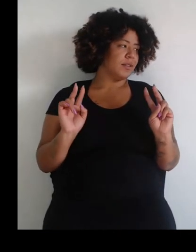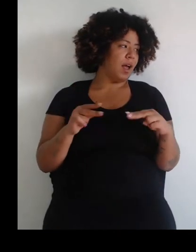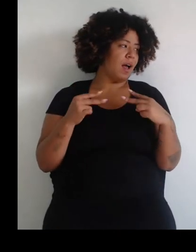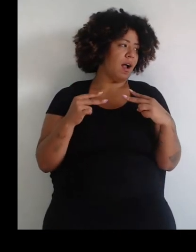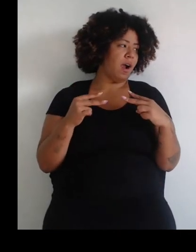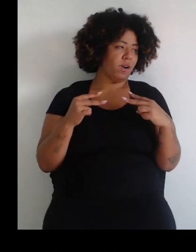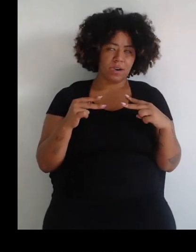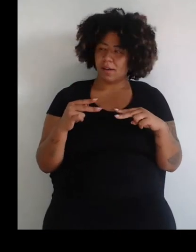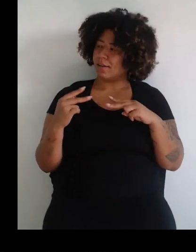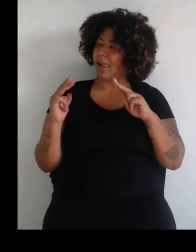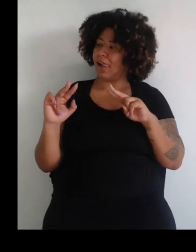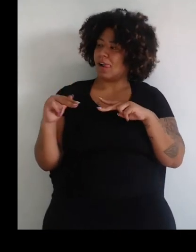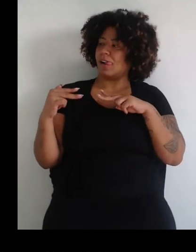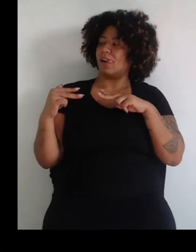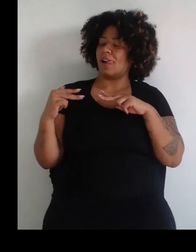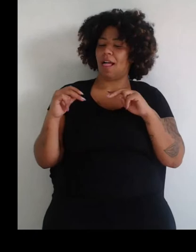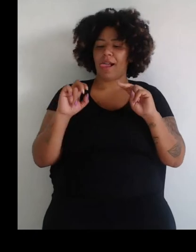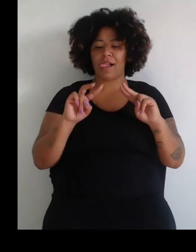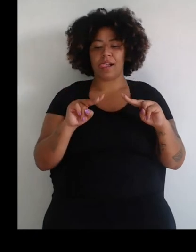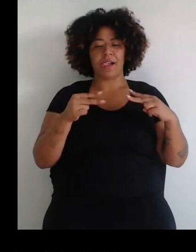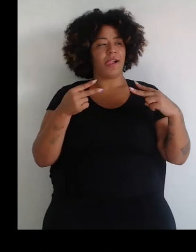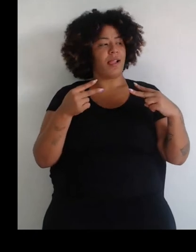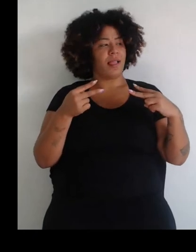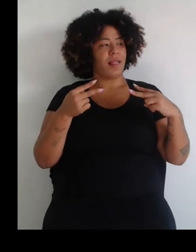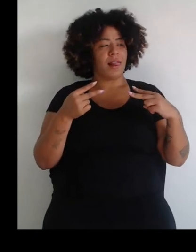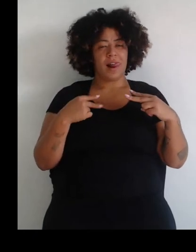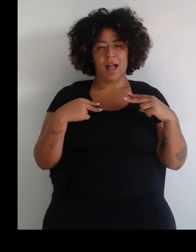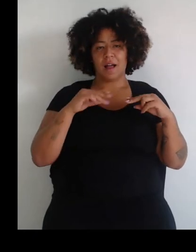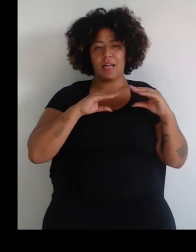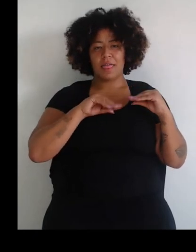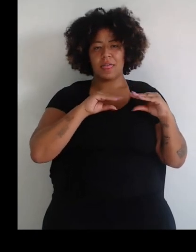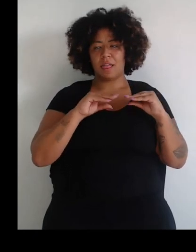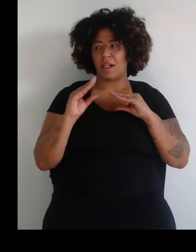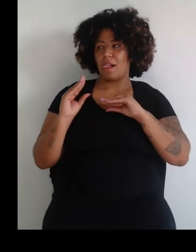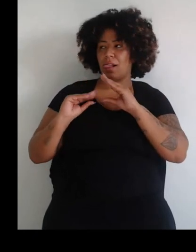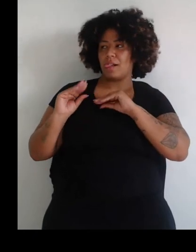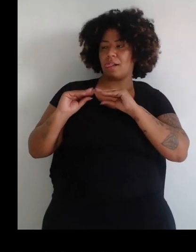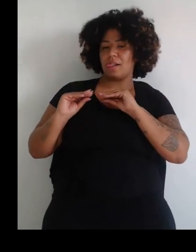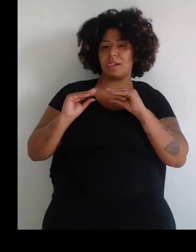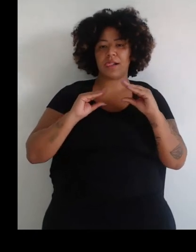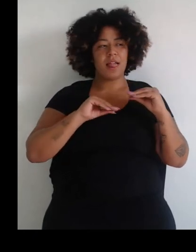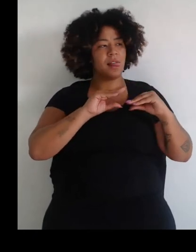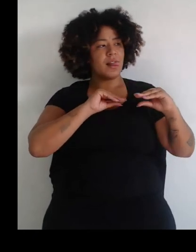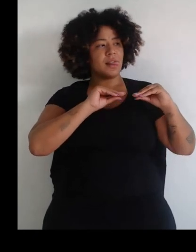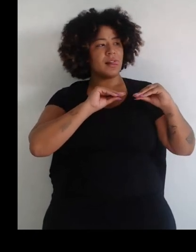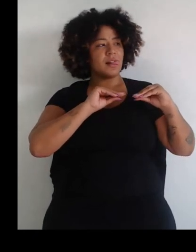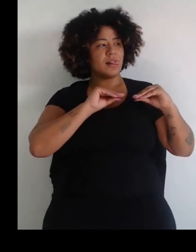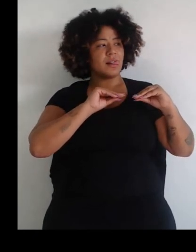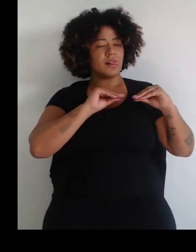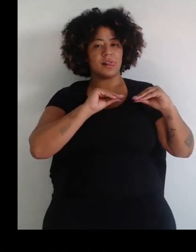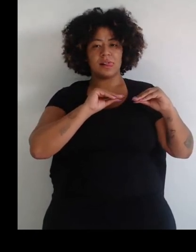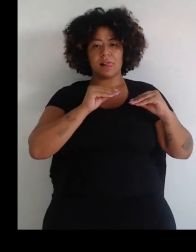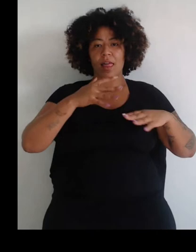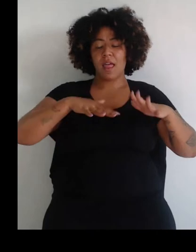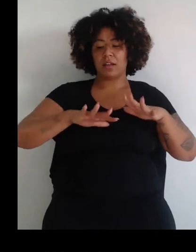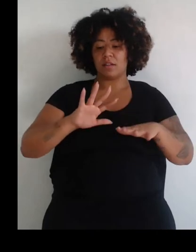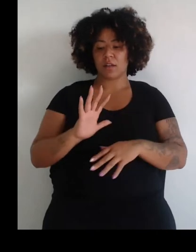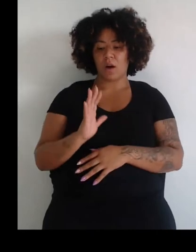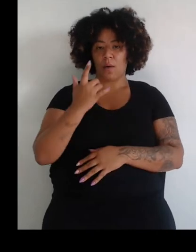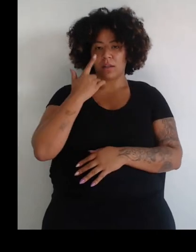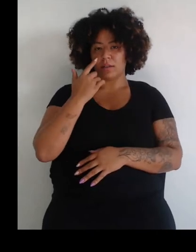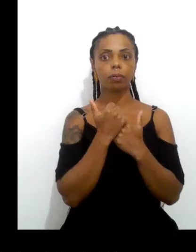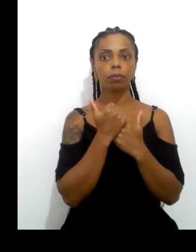a cenam a cabeça às vezes falam se tocam e praticamente todos que estão ali estão se masturbando